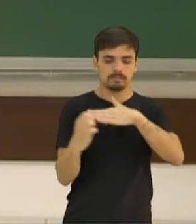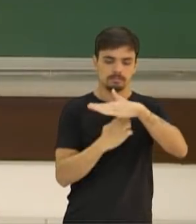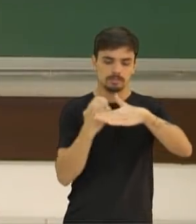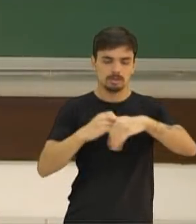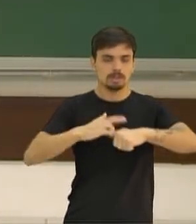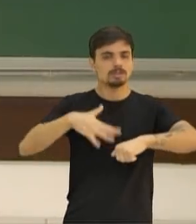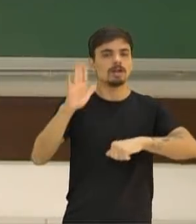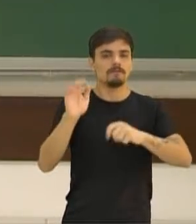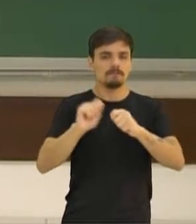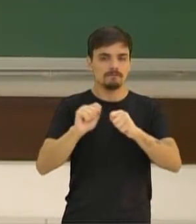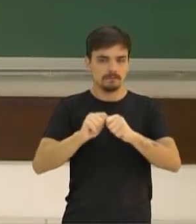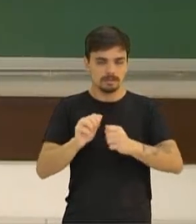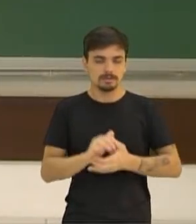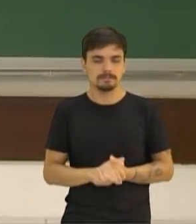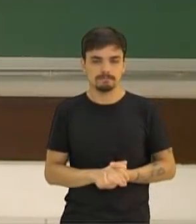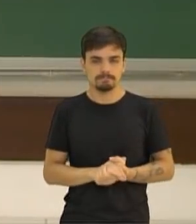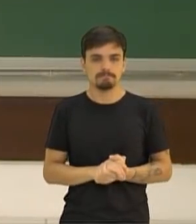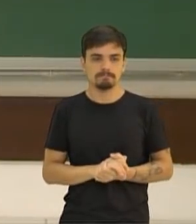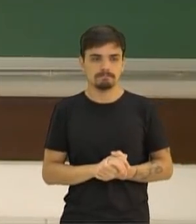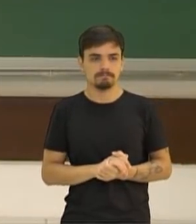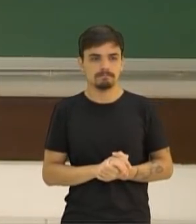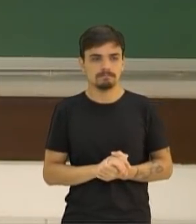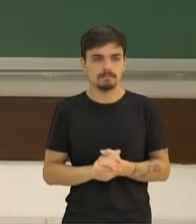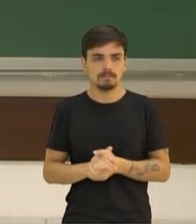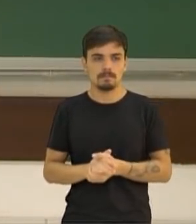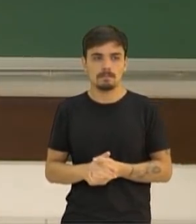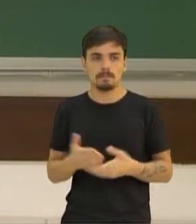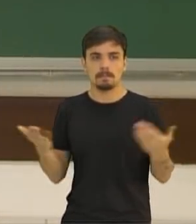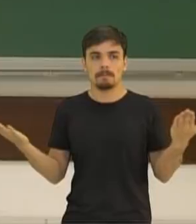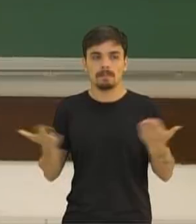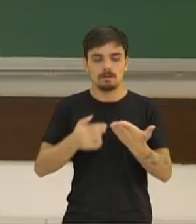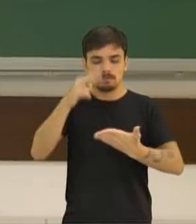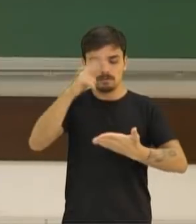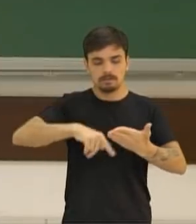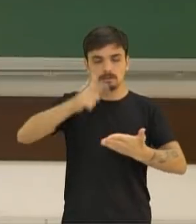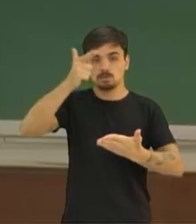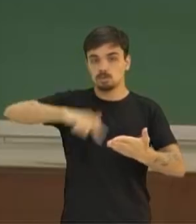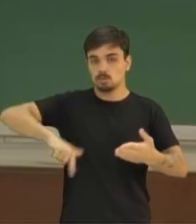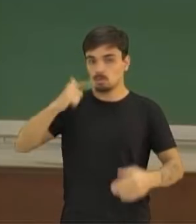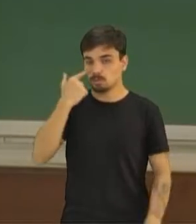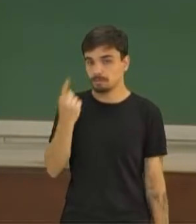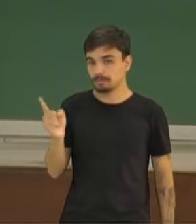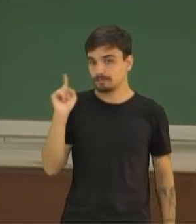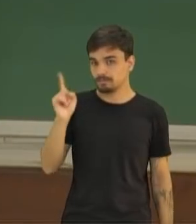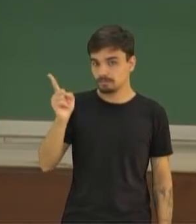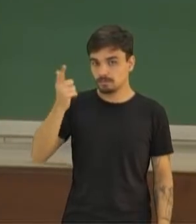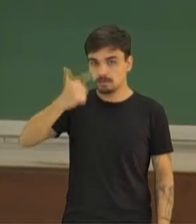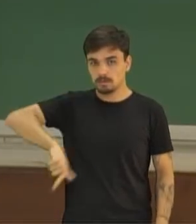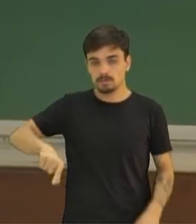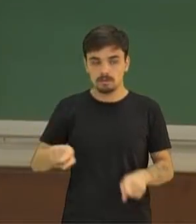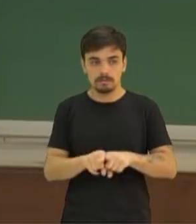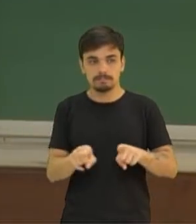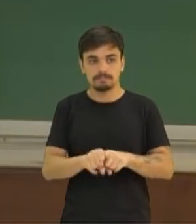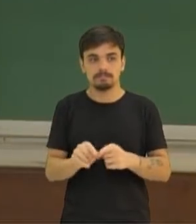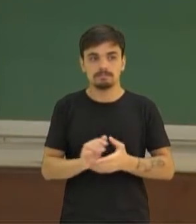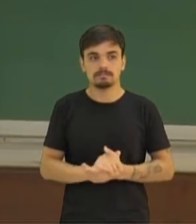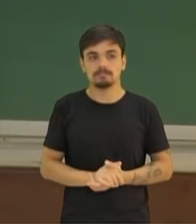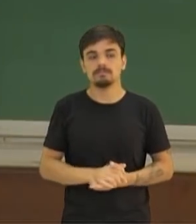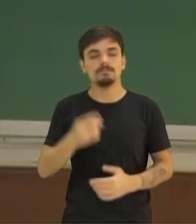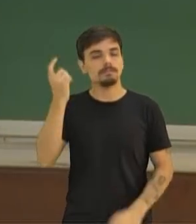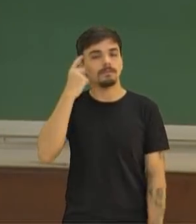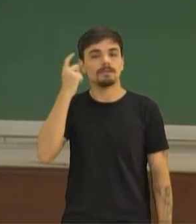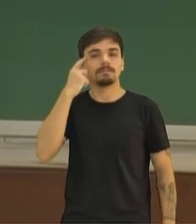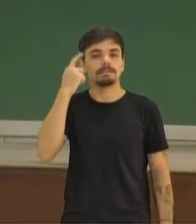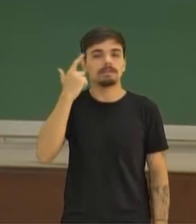já fez, ok? Nós vamos reler de novo. Vamos reler o mesmo trecho. E vamos